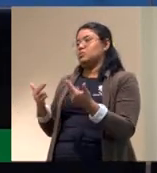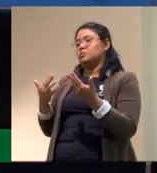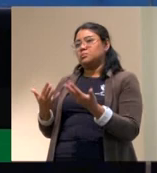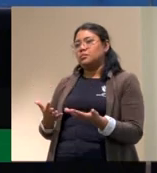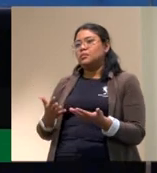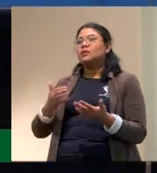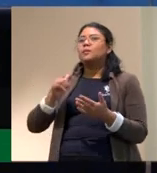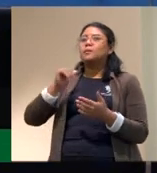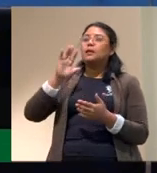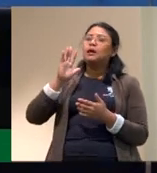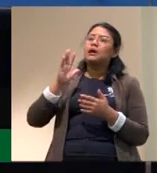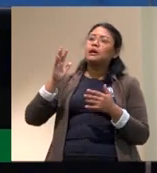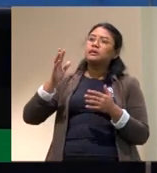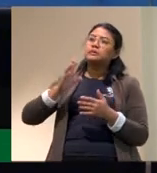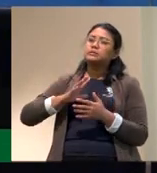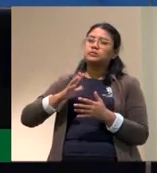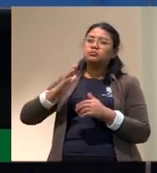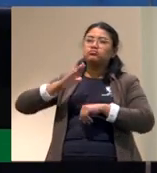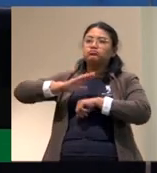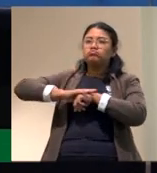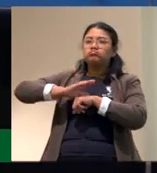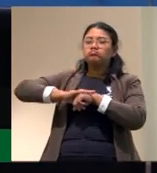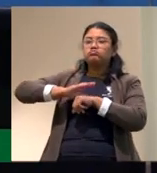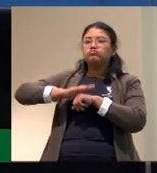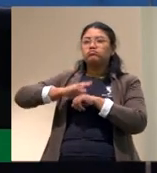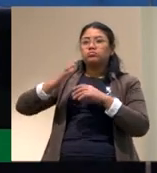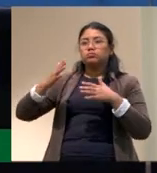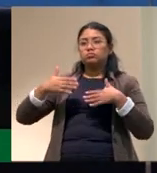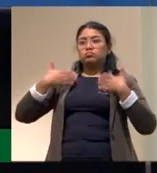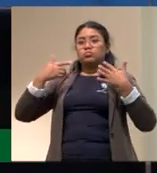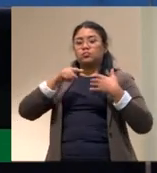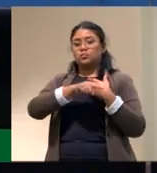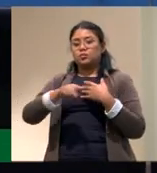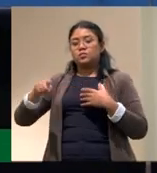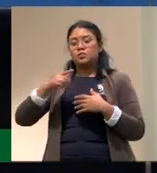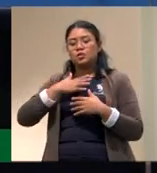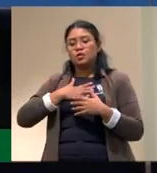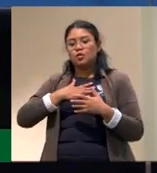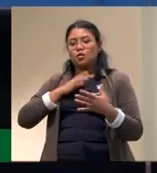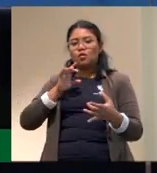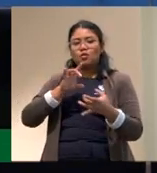ideia mais espontaneísta também de manter naquilo que as crianças gostam, né?